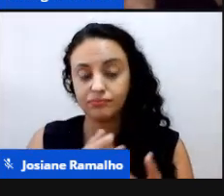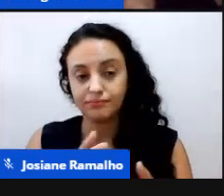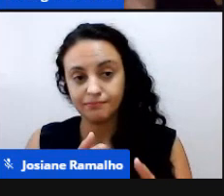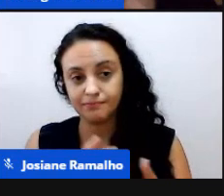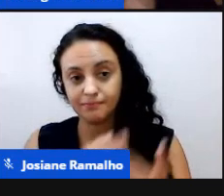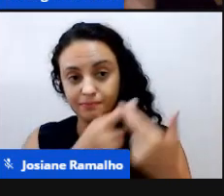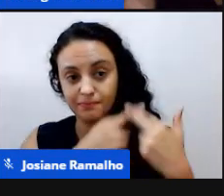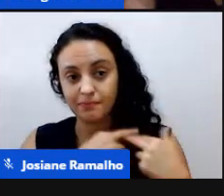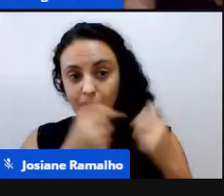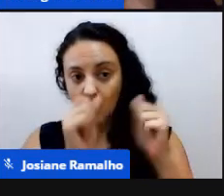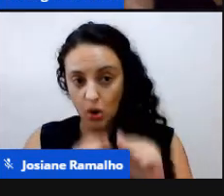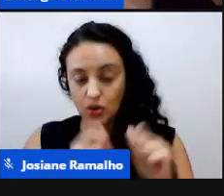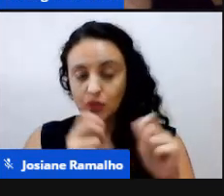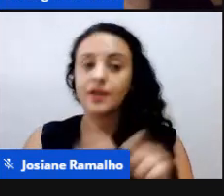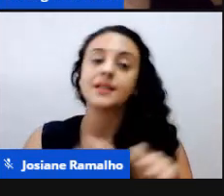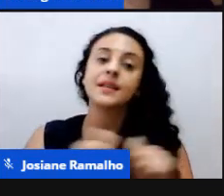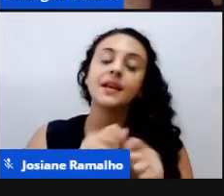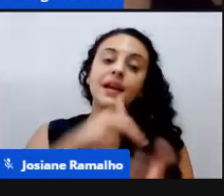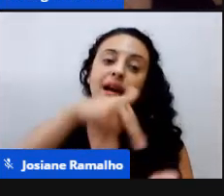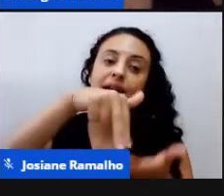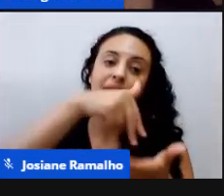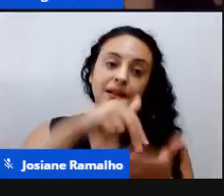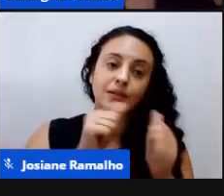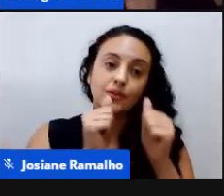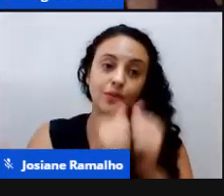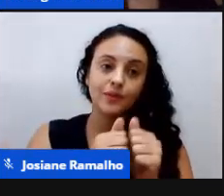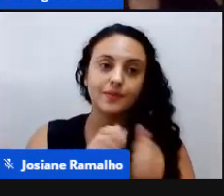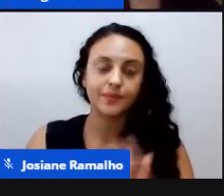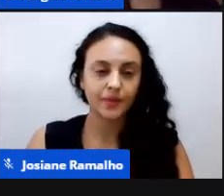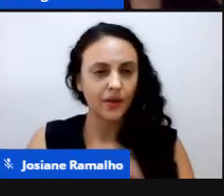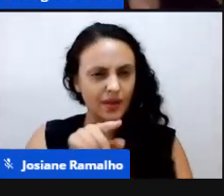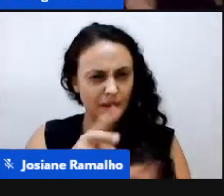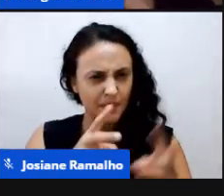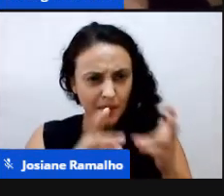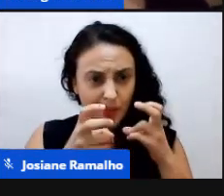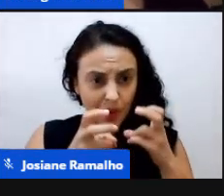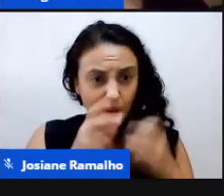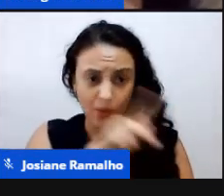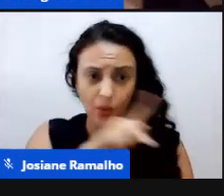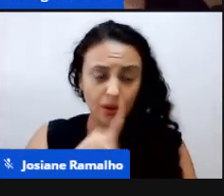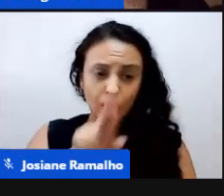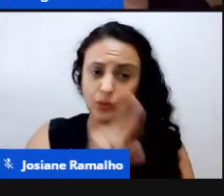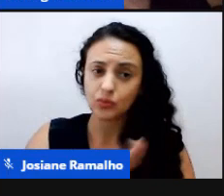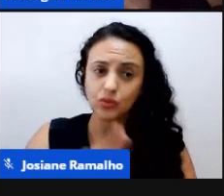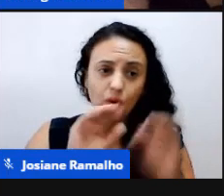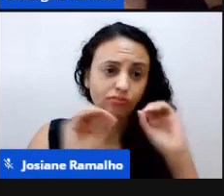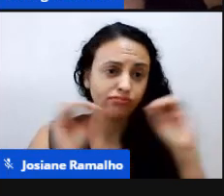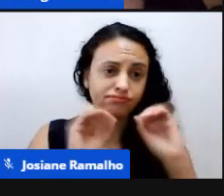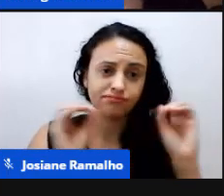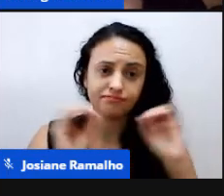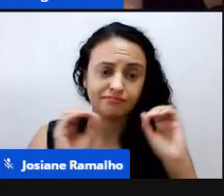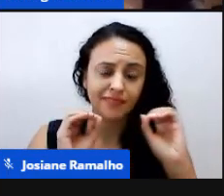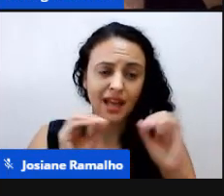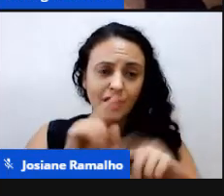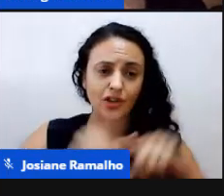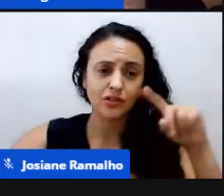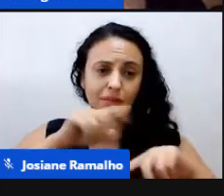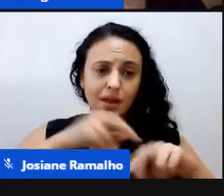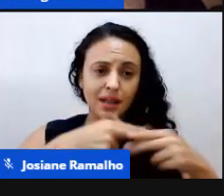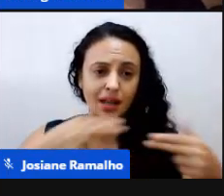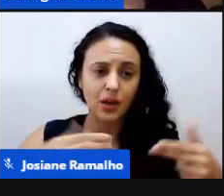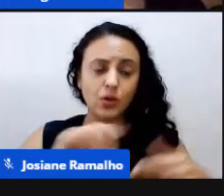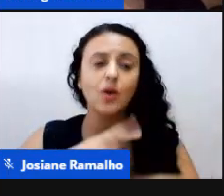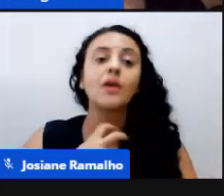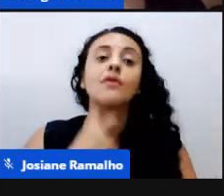E você percebeu, né, Felipe, que ela não utilizou nenhum material. Ela utilizou a voz e o corpo para trabalhar com